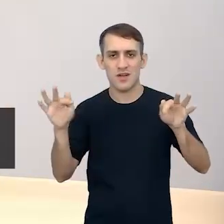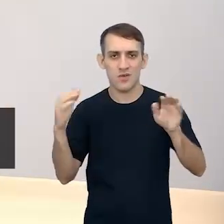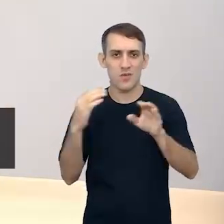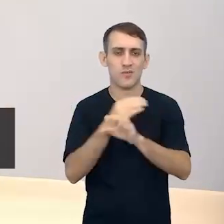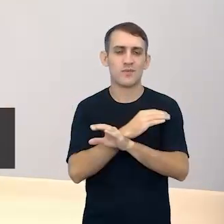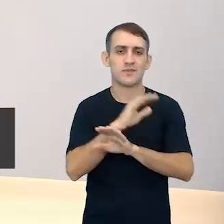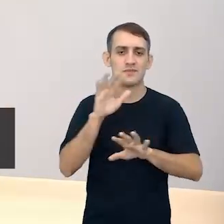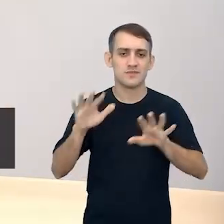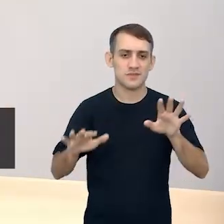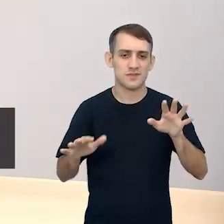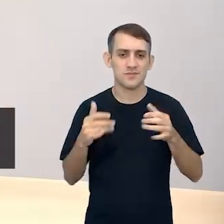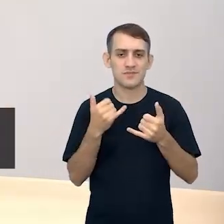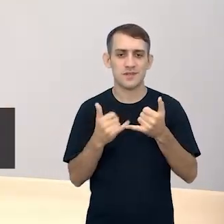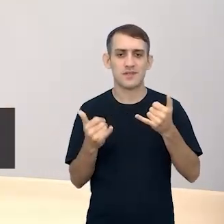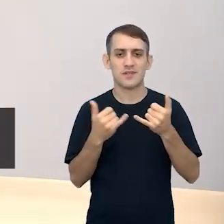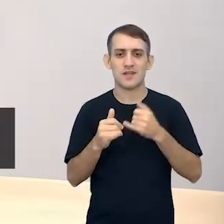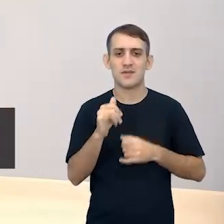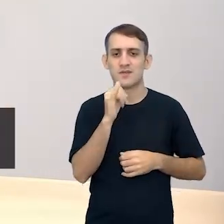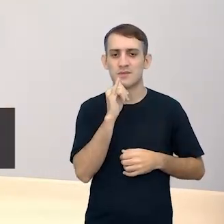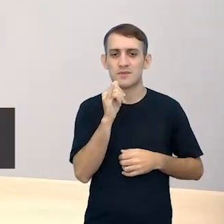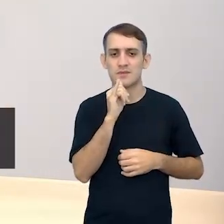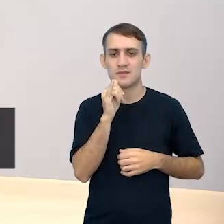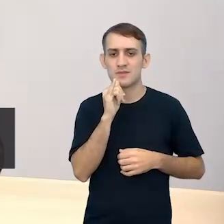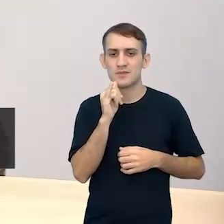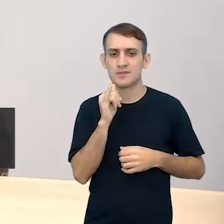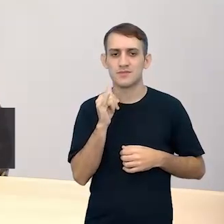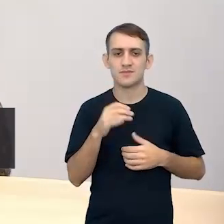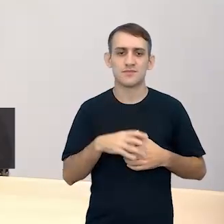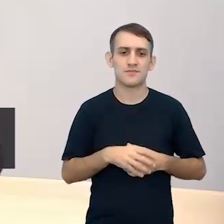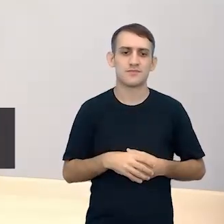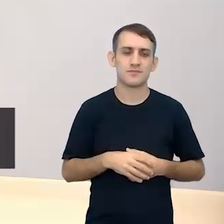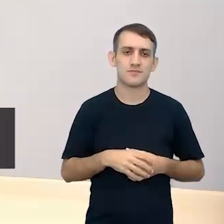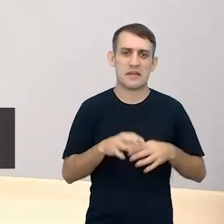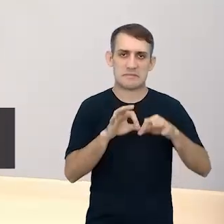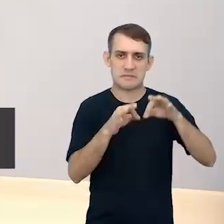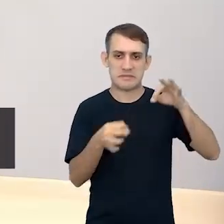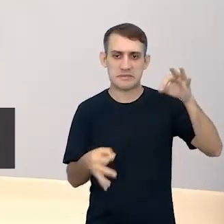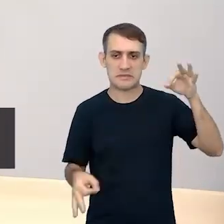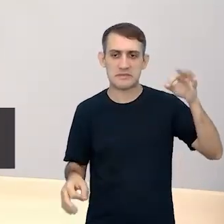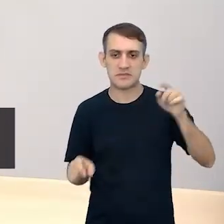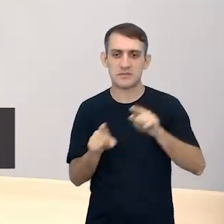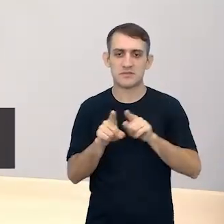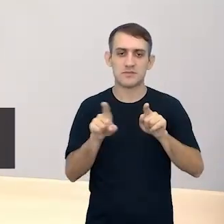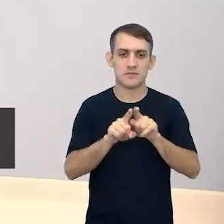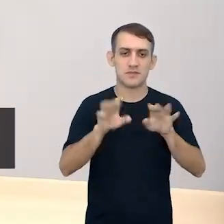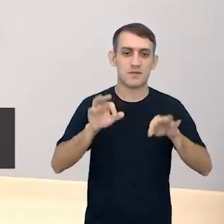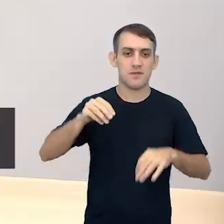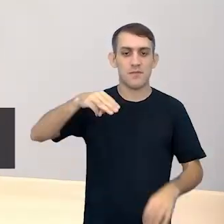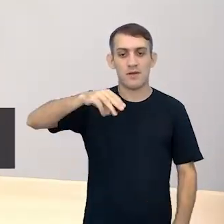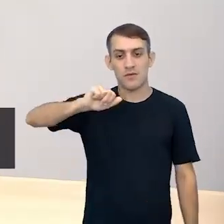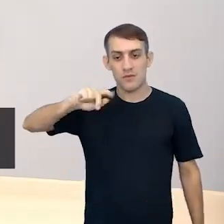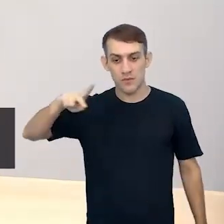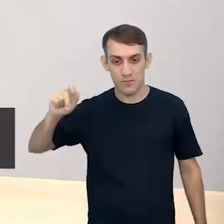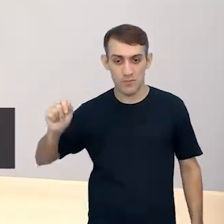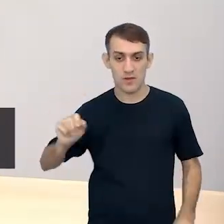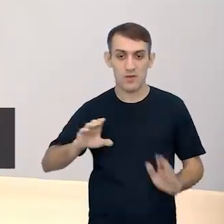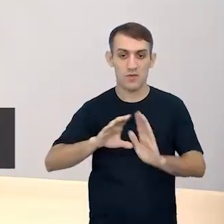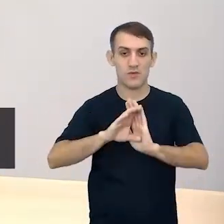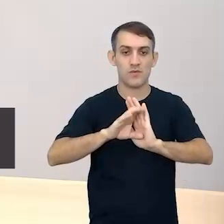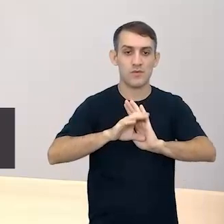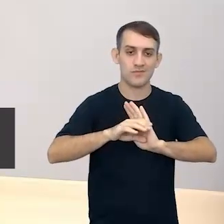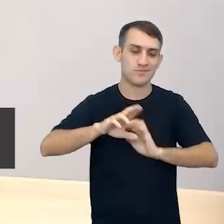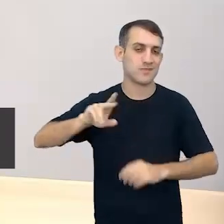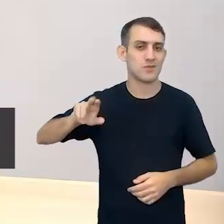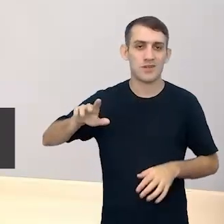né? Aí fica, às vezes, muito extenso. E a intenção do mapa conceitual não